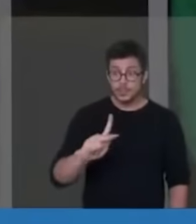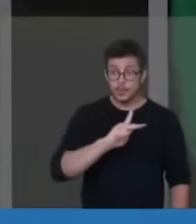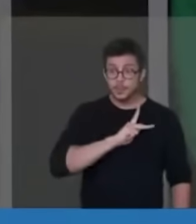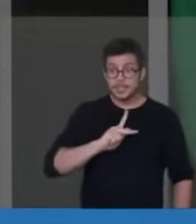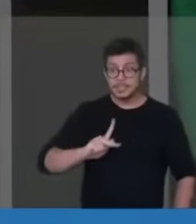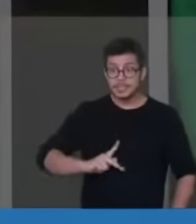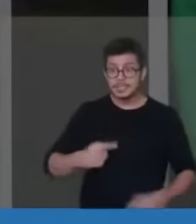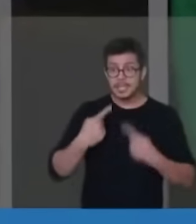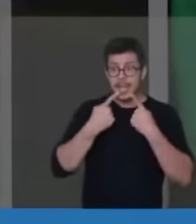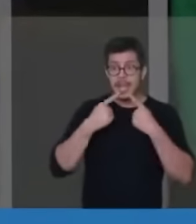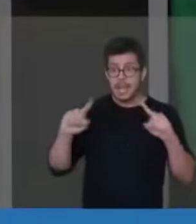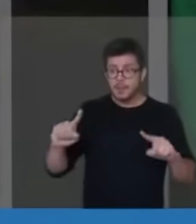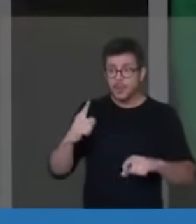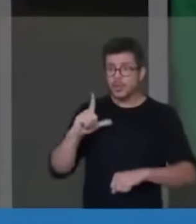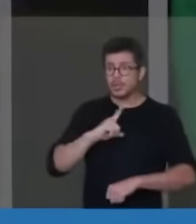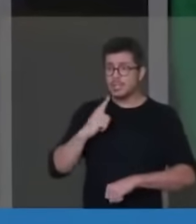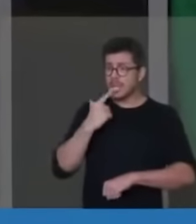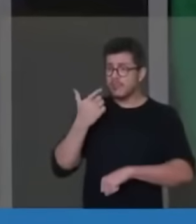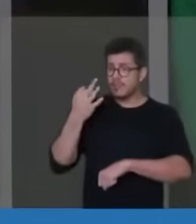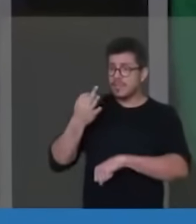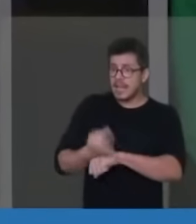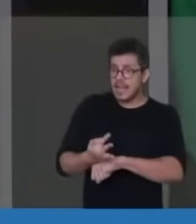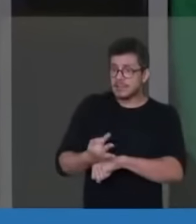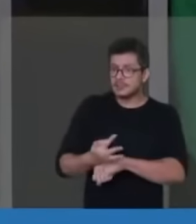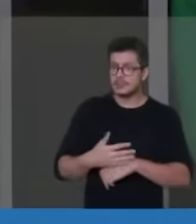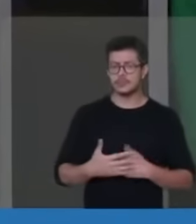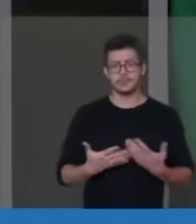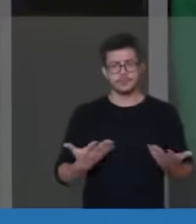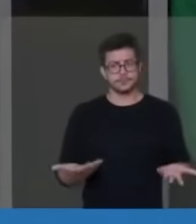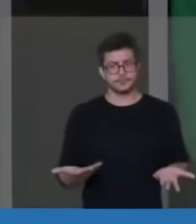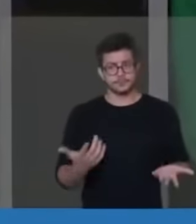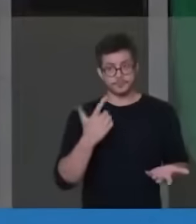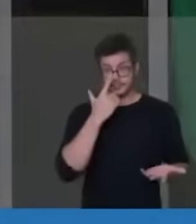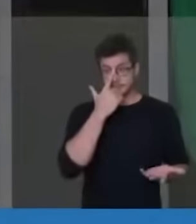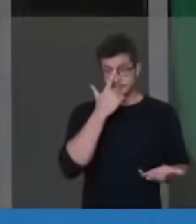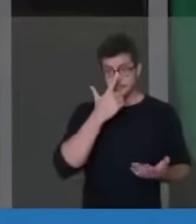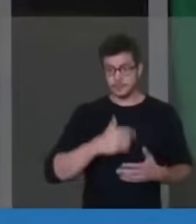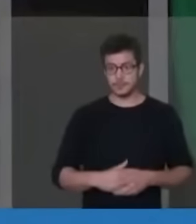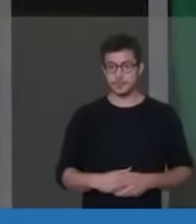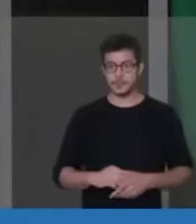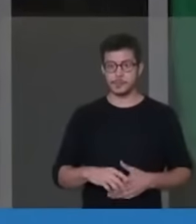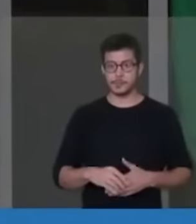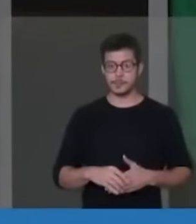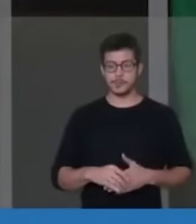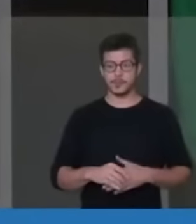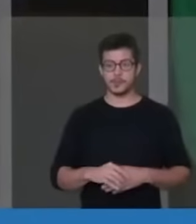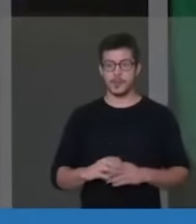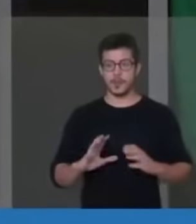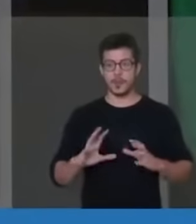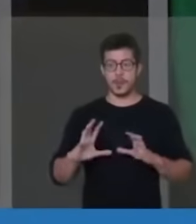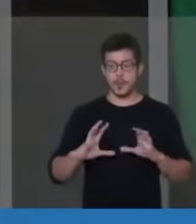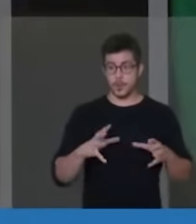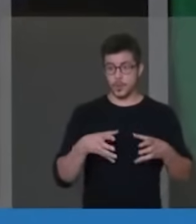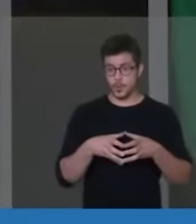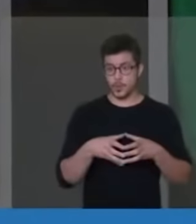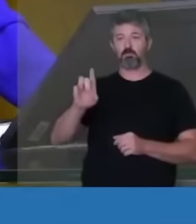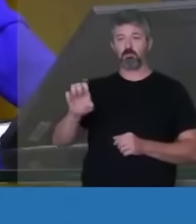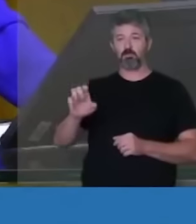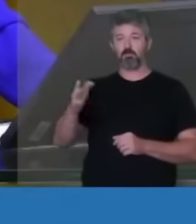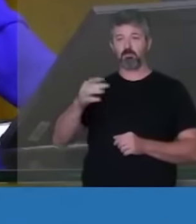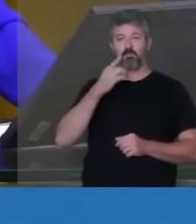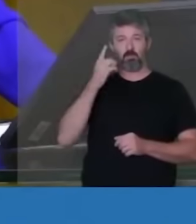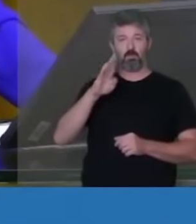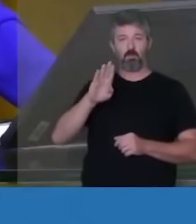dos feriados e até estou me surpreendendo, porque geralmente as mulheres de esquerda, as mulheres do PT são muito submissas ao Lula,